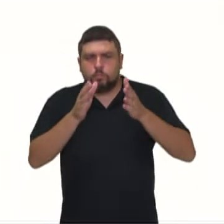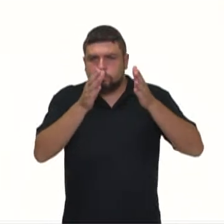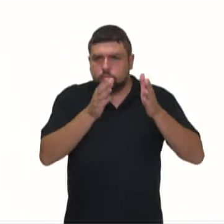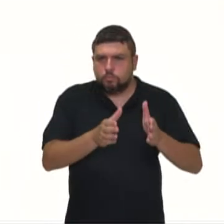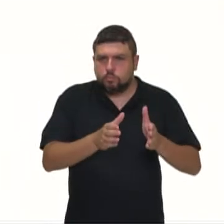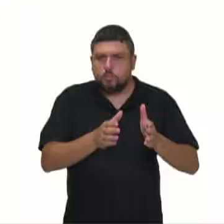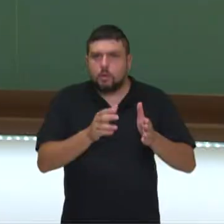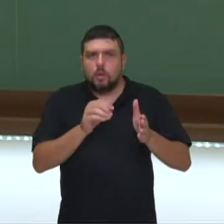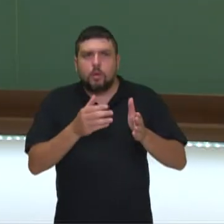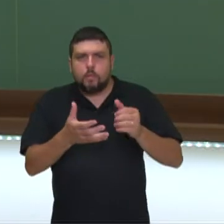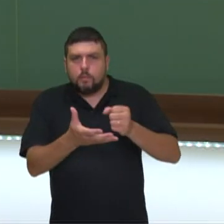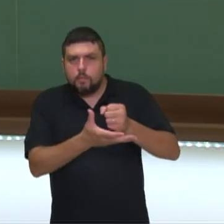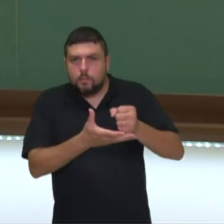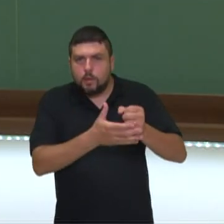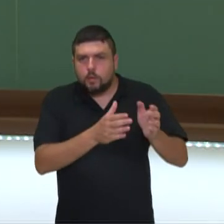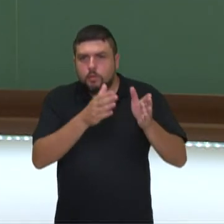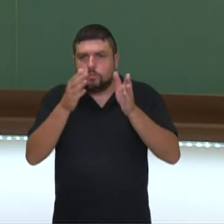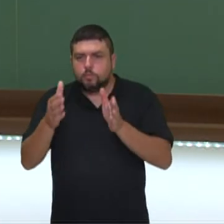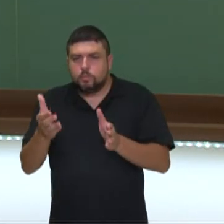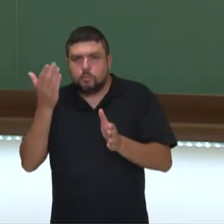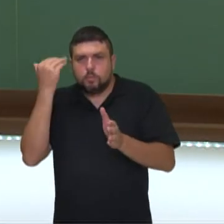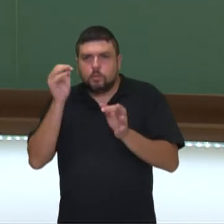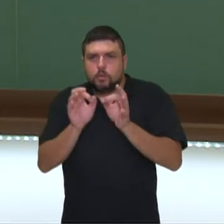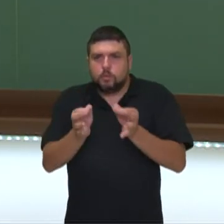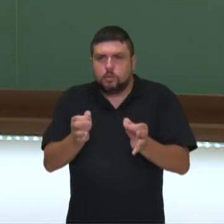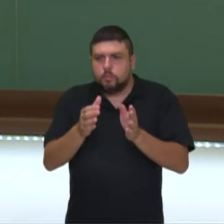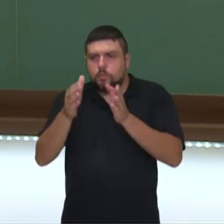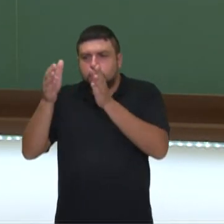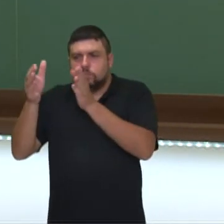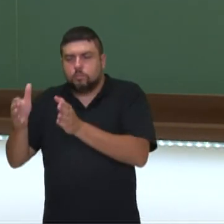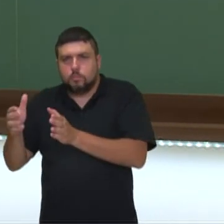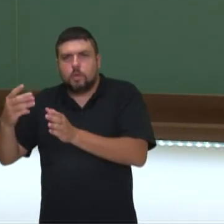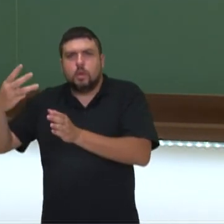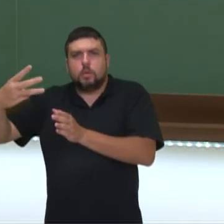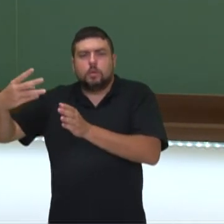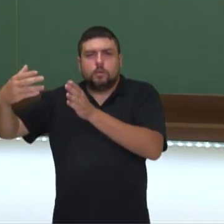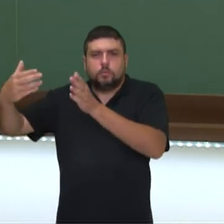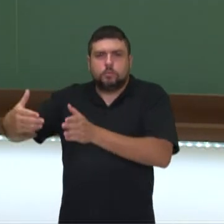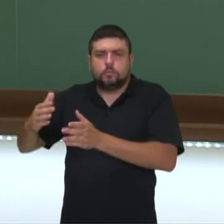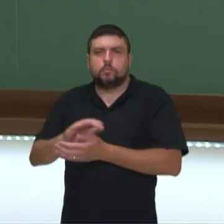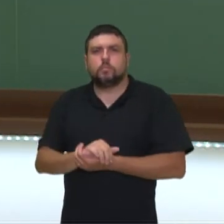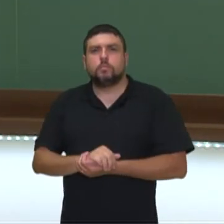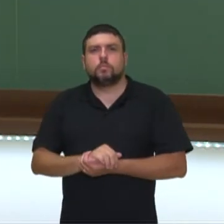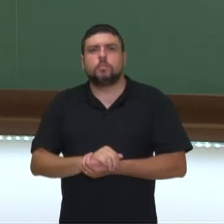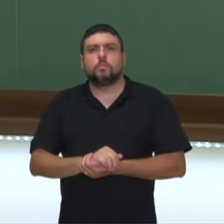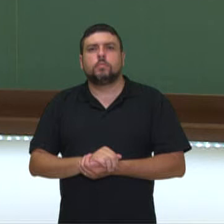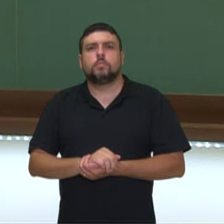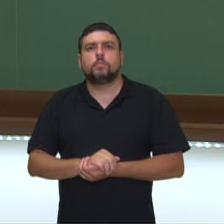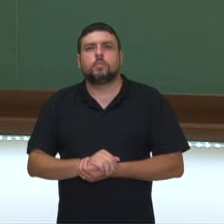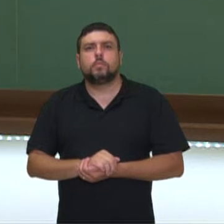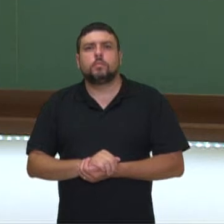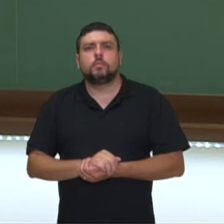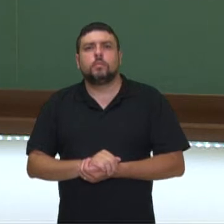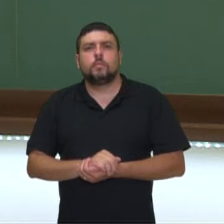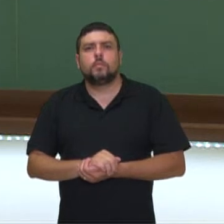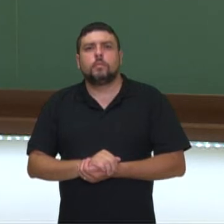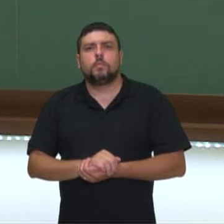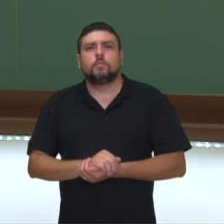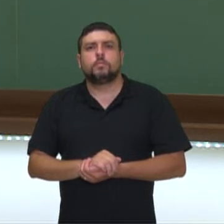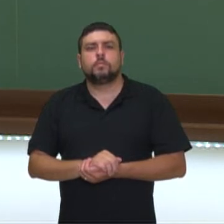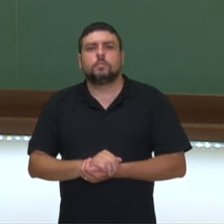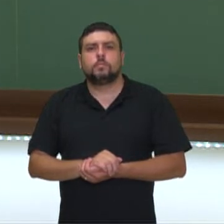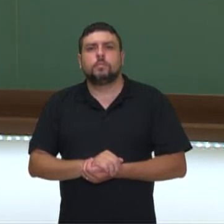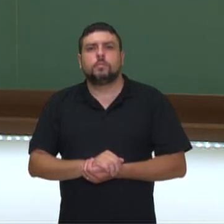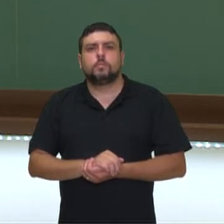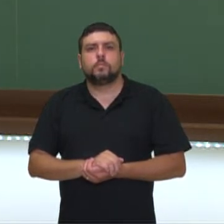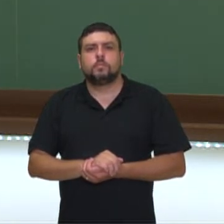passado. É a terceira coluna de verbos que a gente utiliza no presente perfeito. Live, lived, lived. Eat, ate,